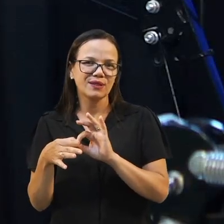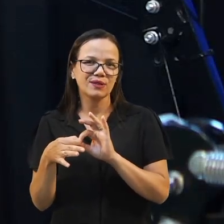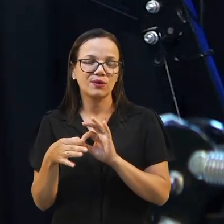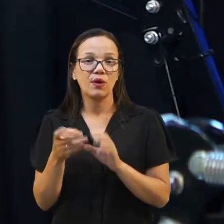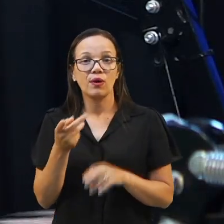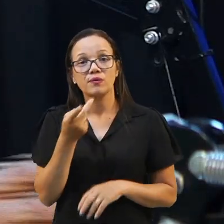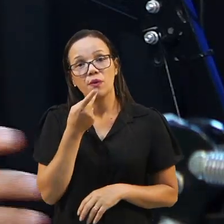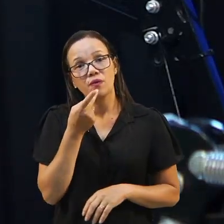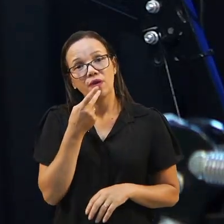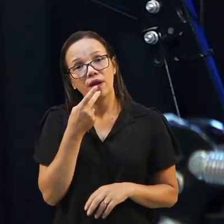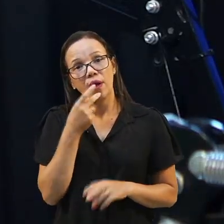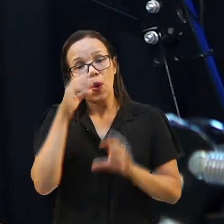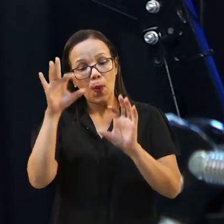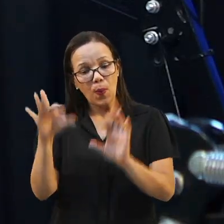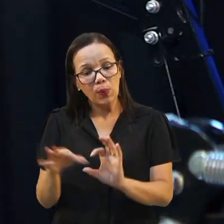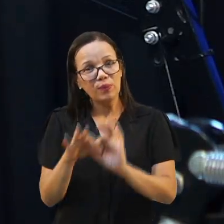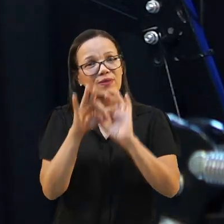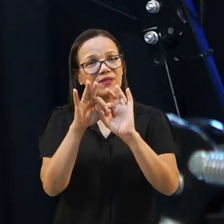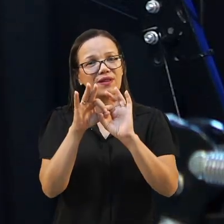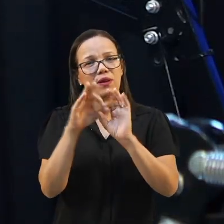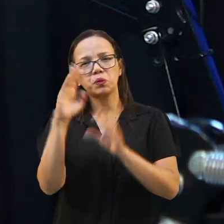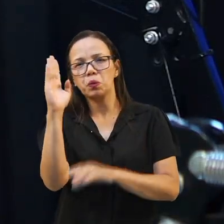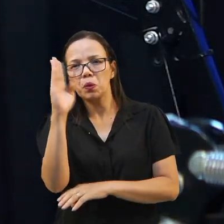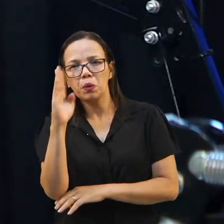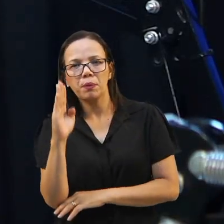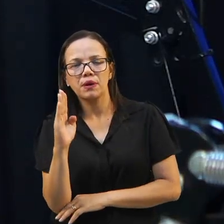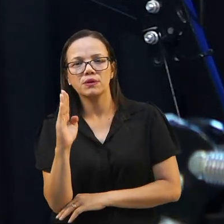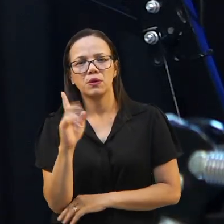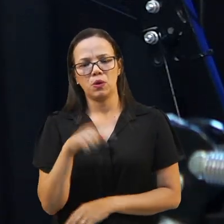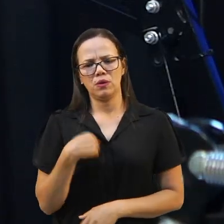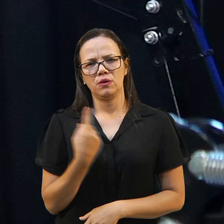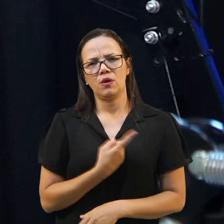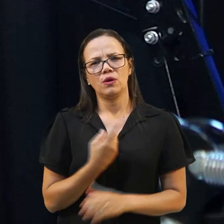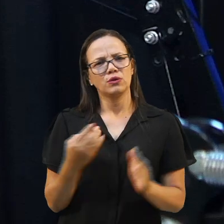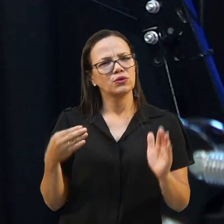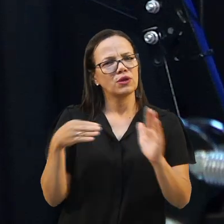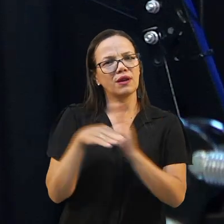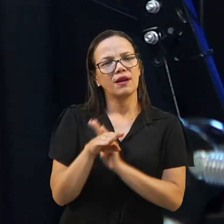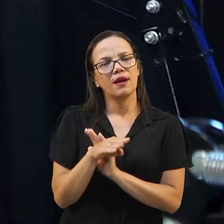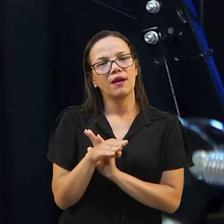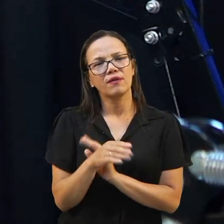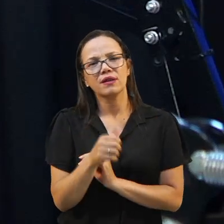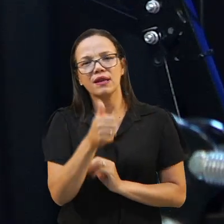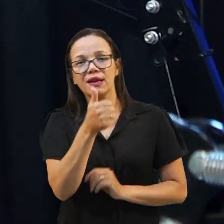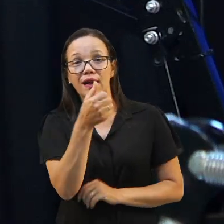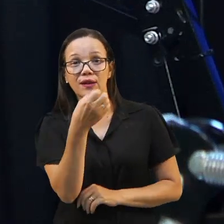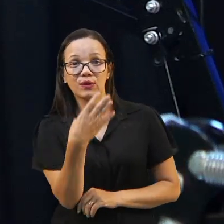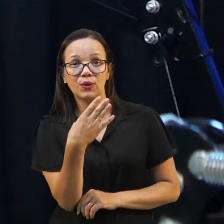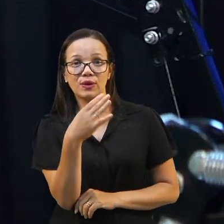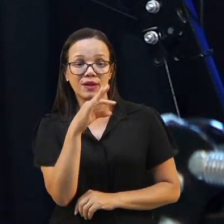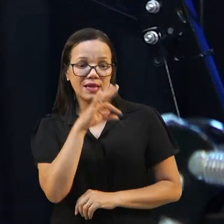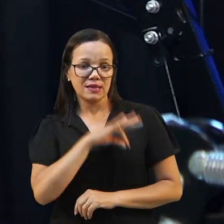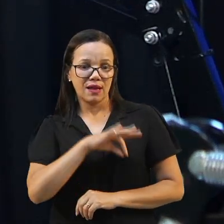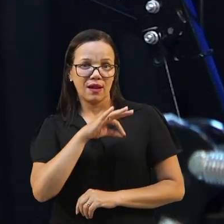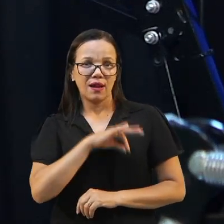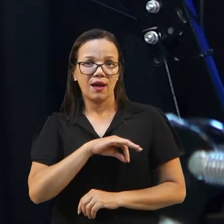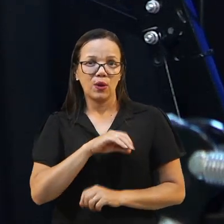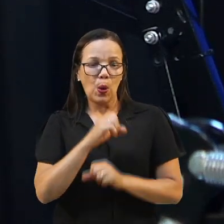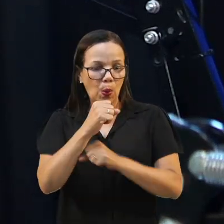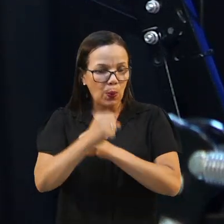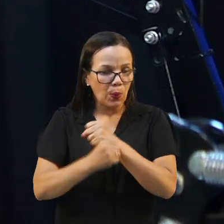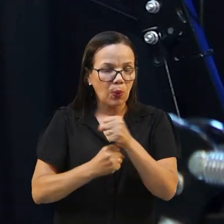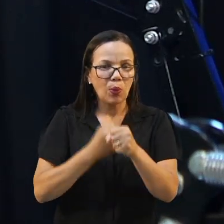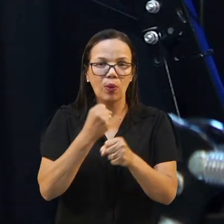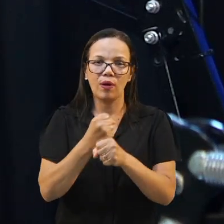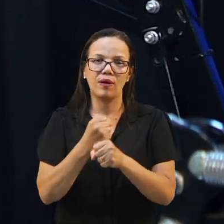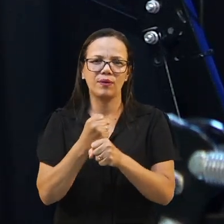vamos dizer, unificado no Brasil. A gente chegava a ter 14 salários no ano, né?